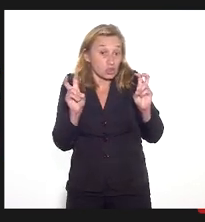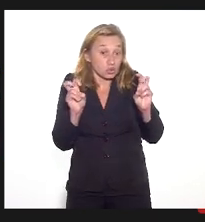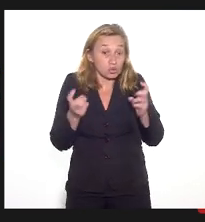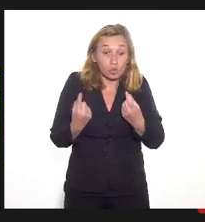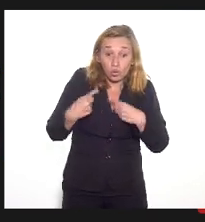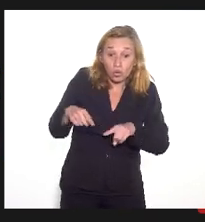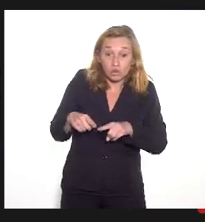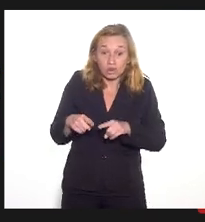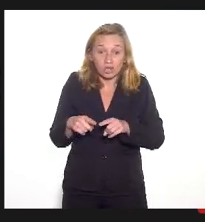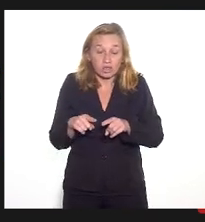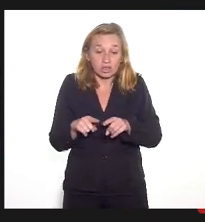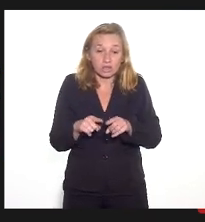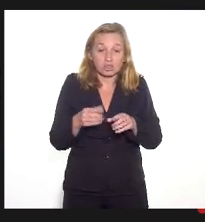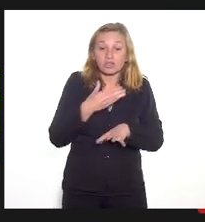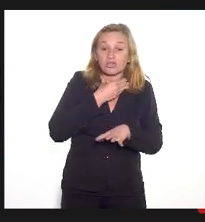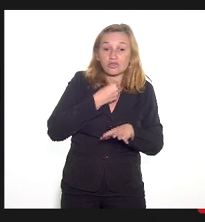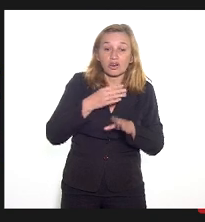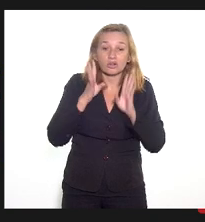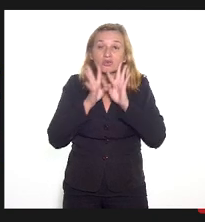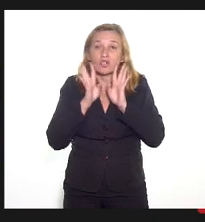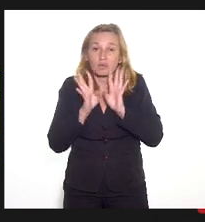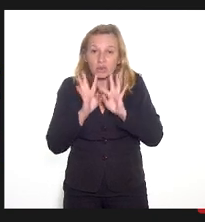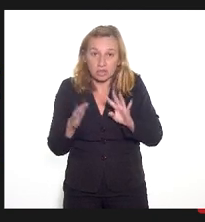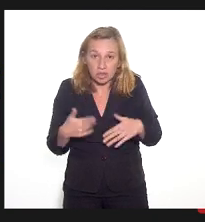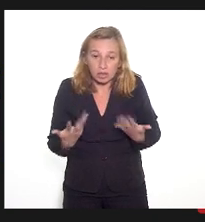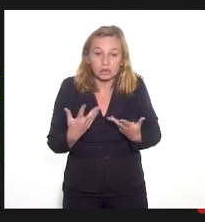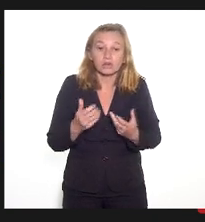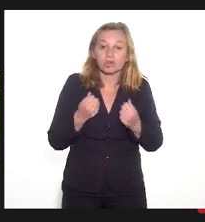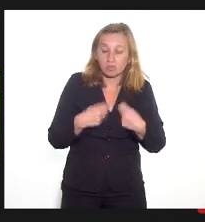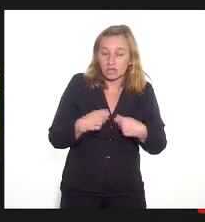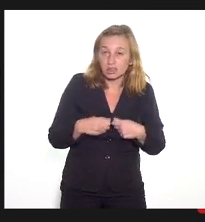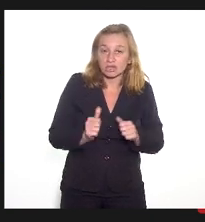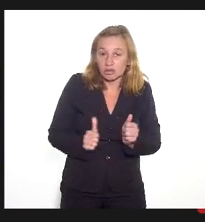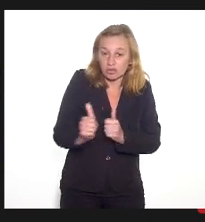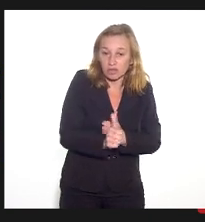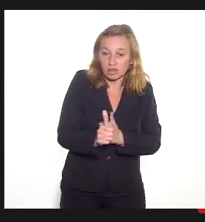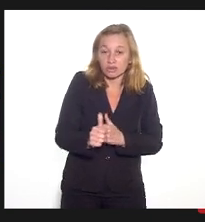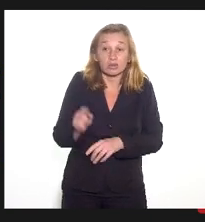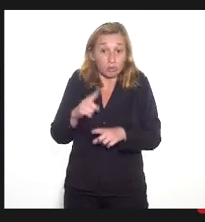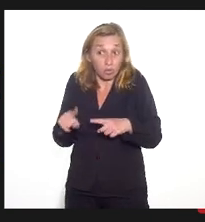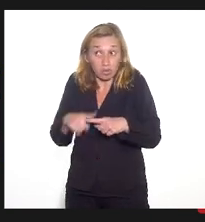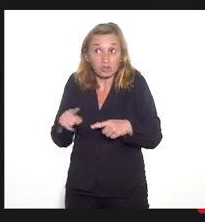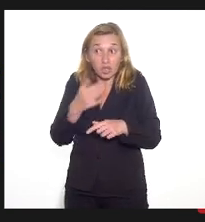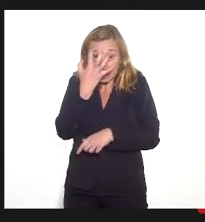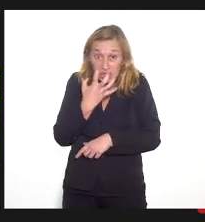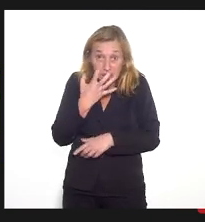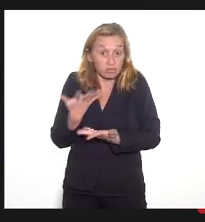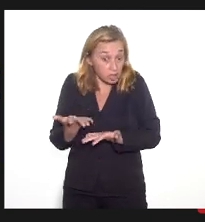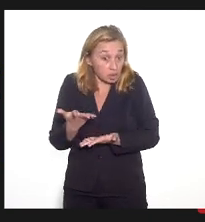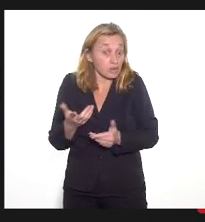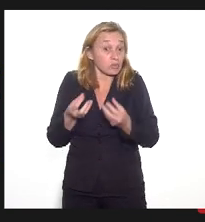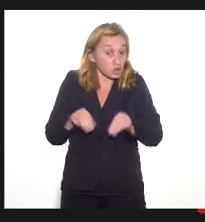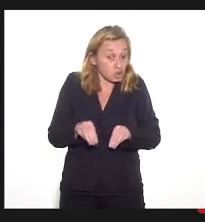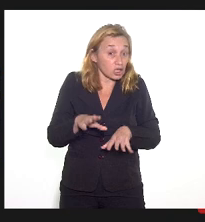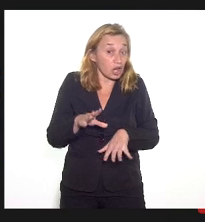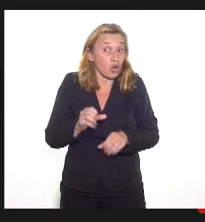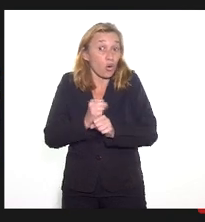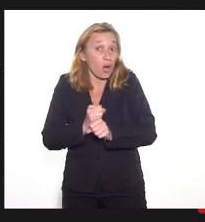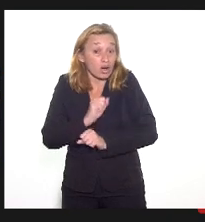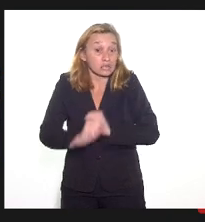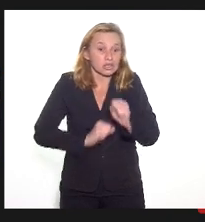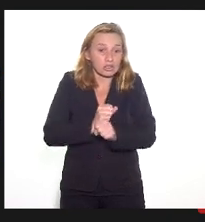às fake news. Acho que essa frente também pode ter essa função também desse problema que é tão grave, que vai afetar tanto ano que vem